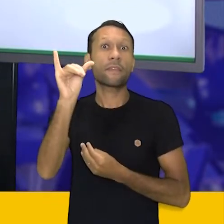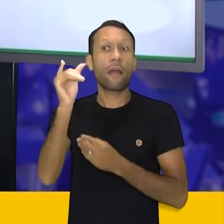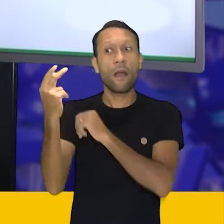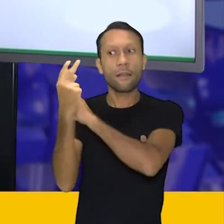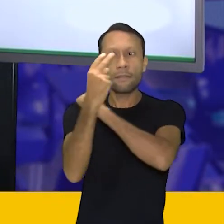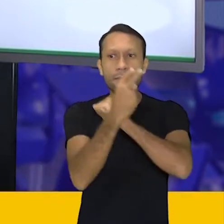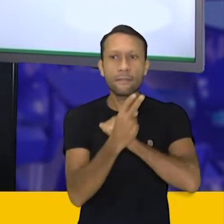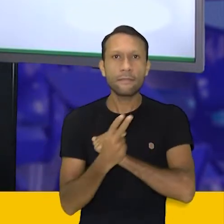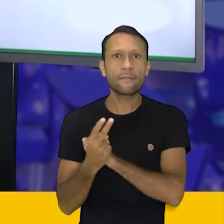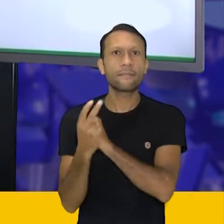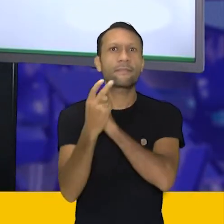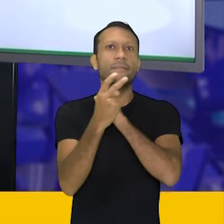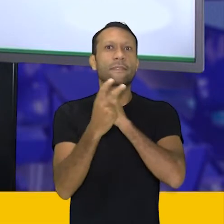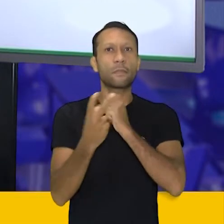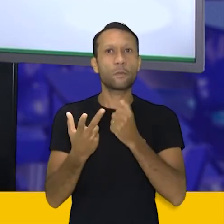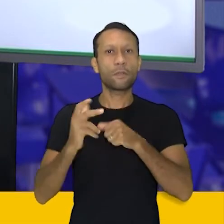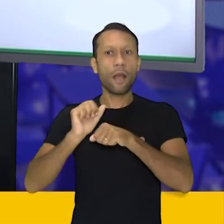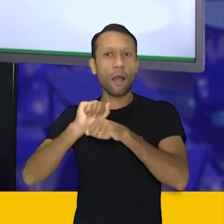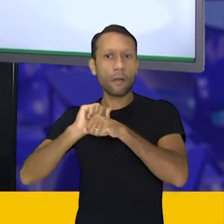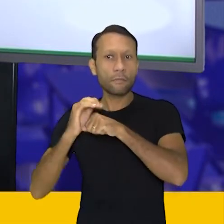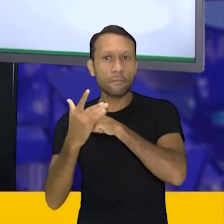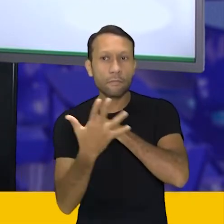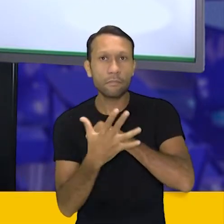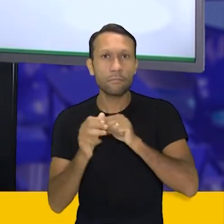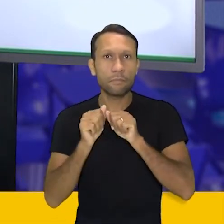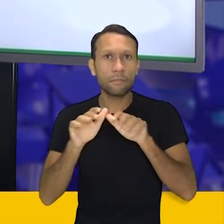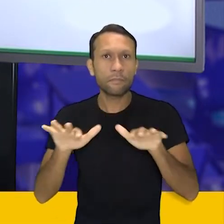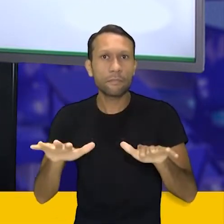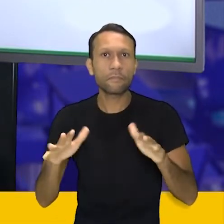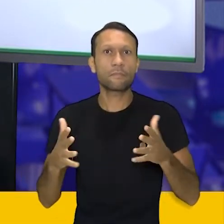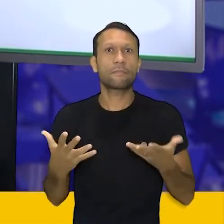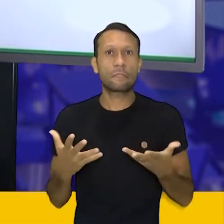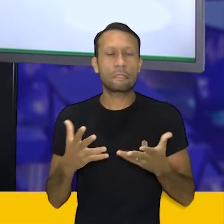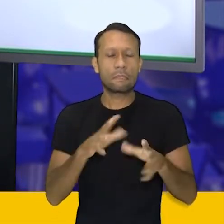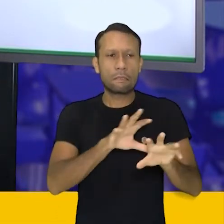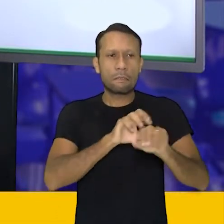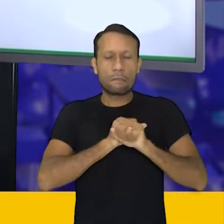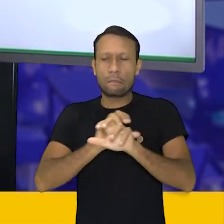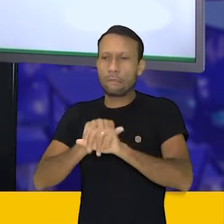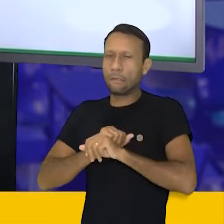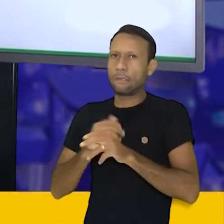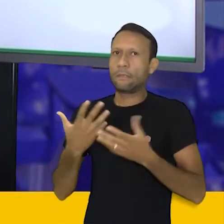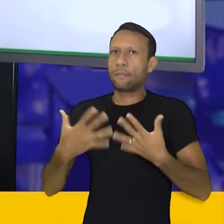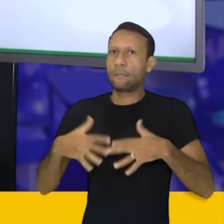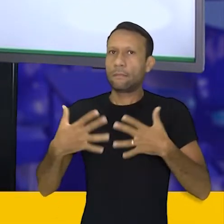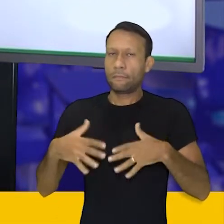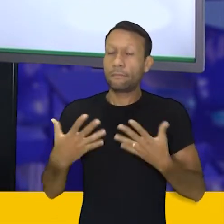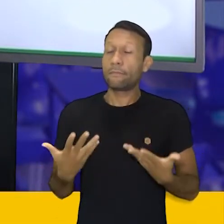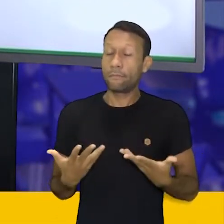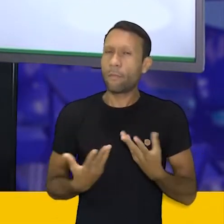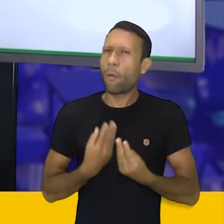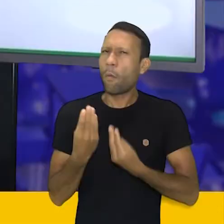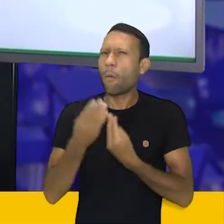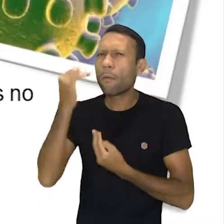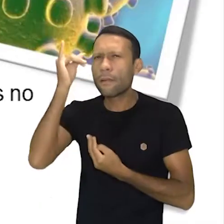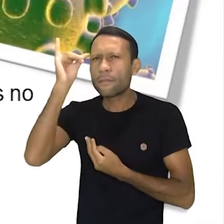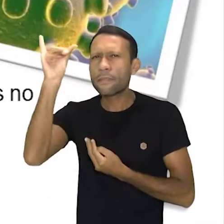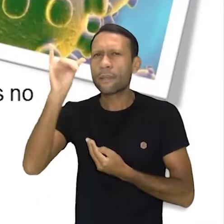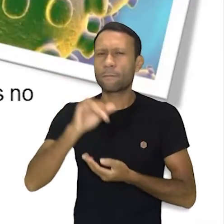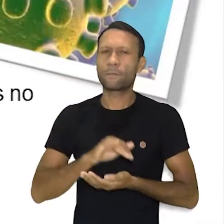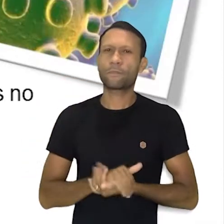para prevenir-se desse vírus que tem atacado de forma abrupta toda a